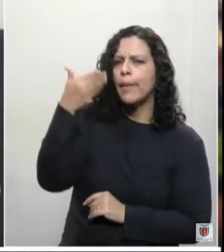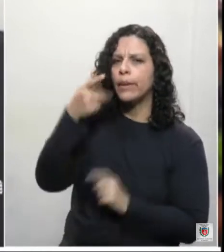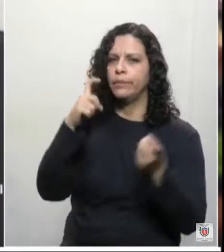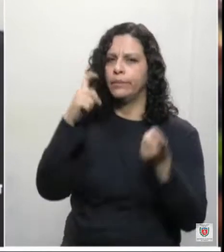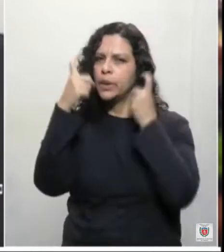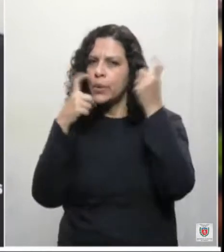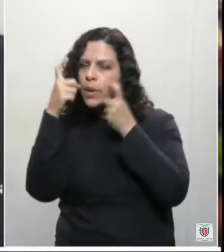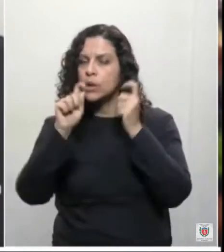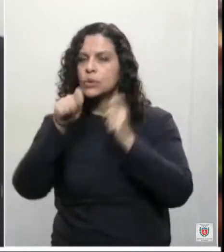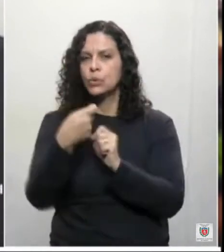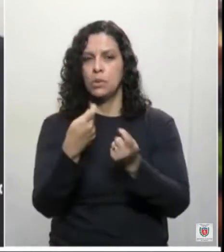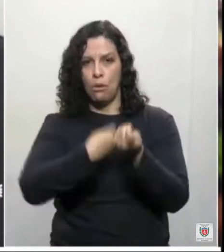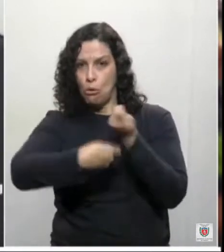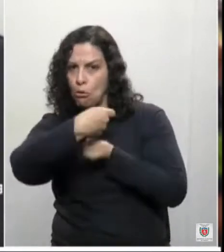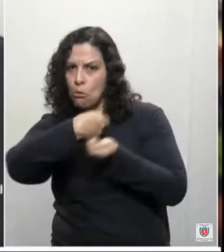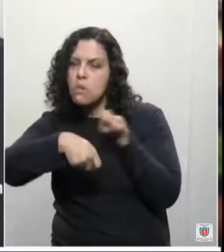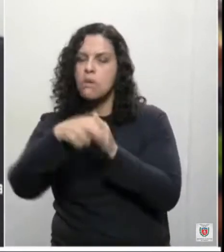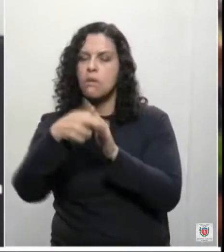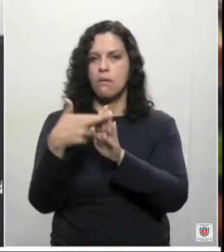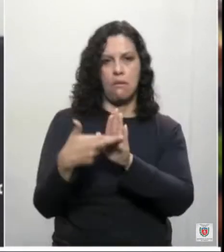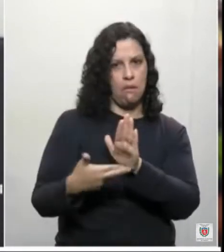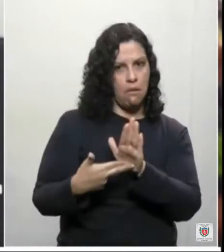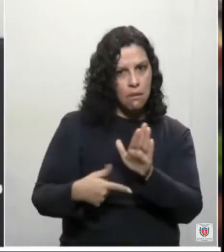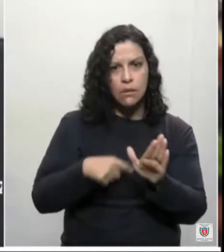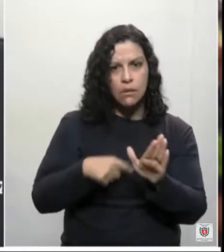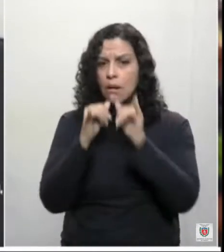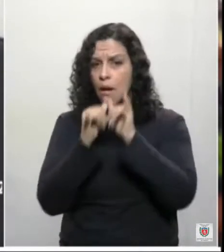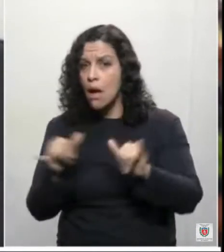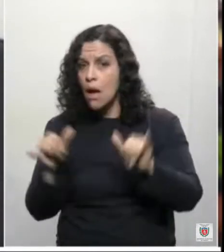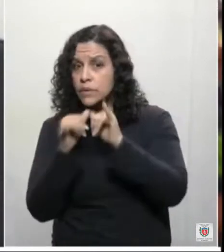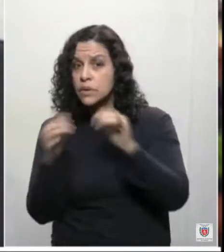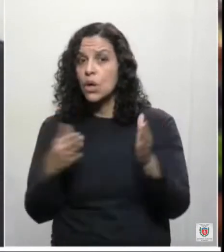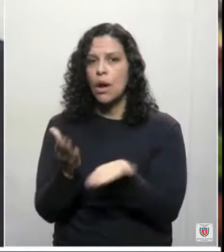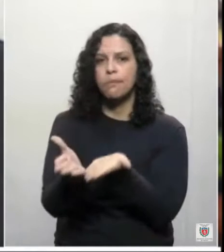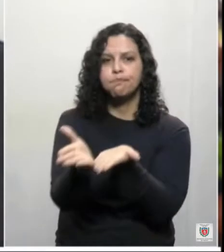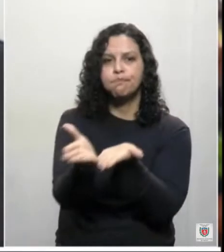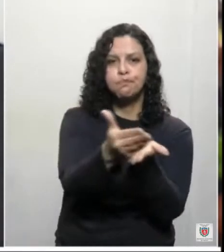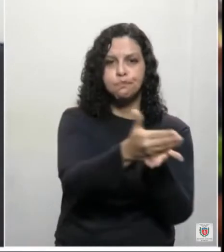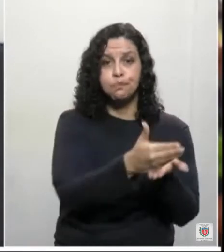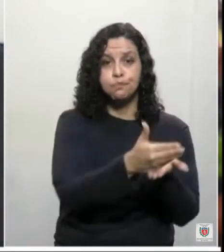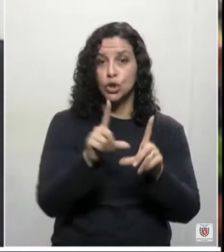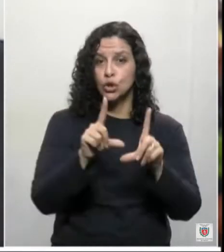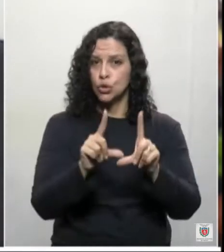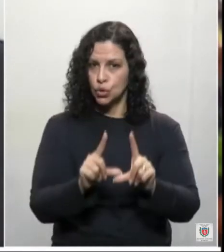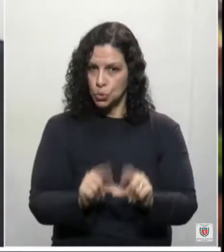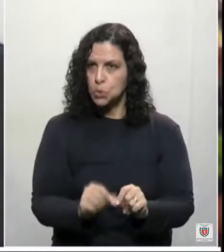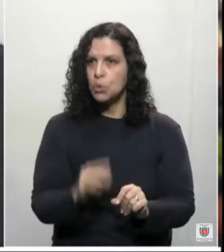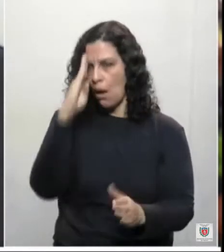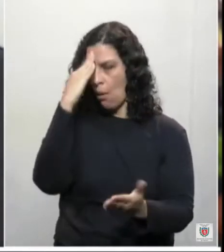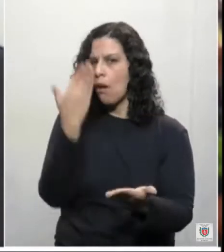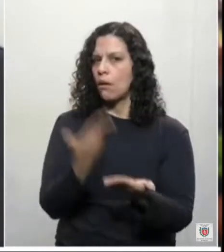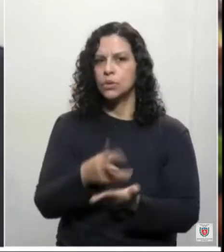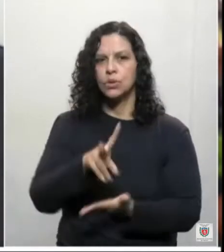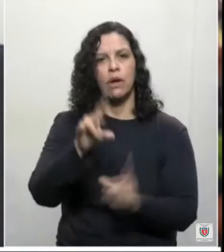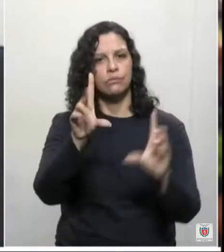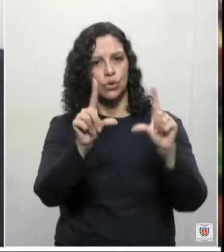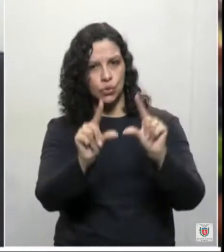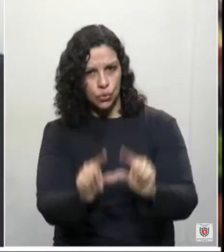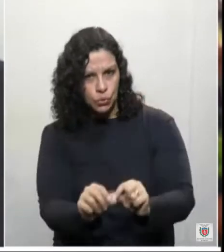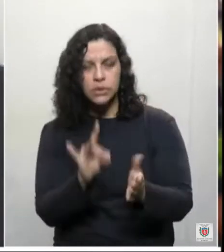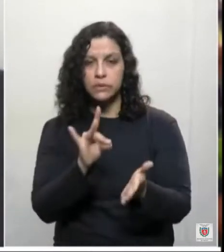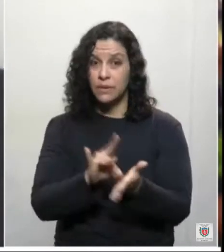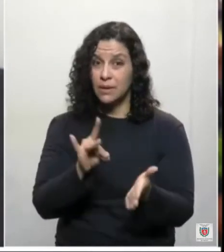com a economia, de medidas que têm sendo feitas, e anunciando uma queda na arrecadação, que de fato eu também acredito. E às vezes